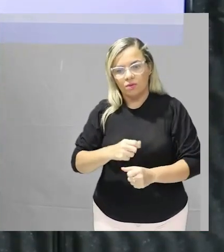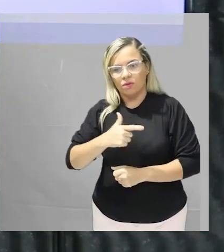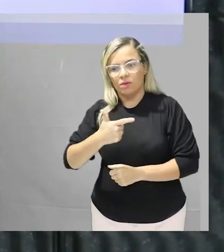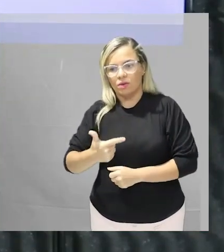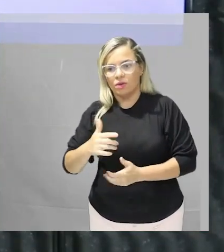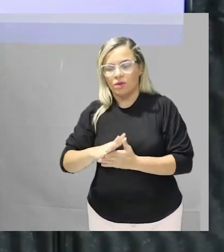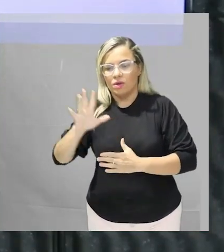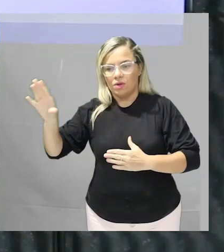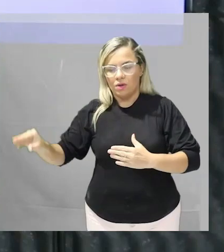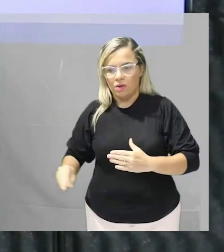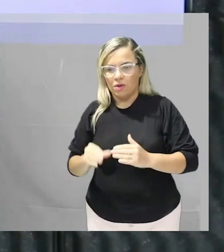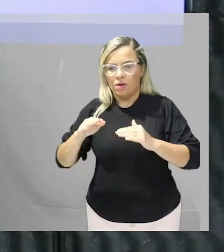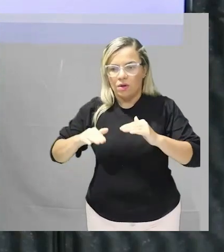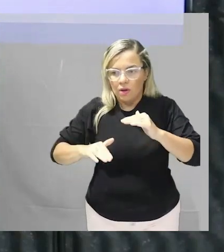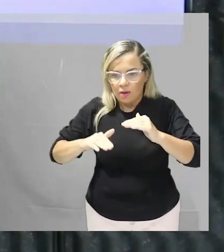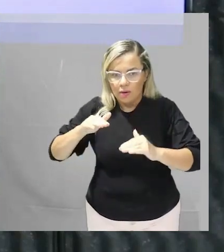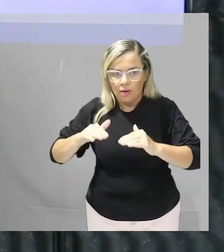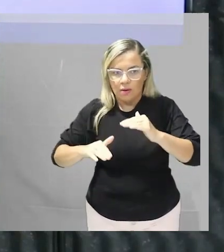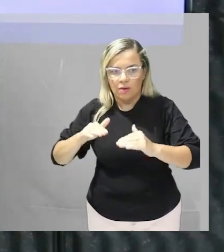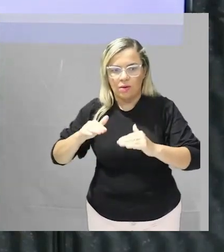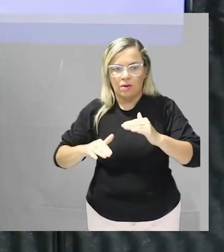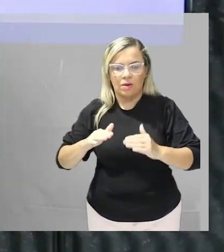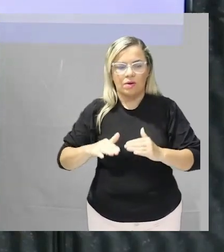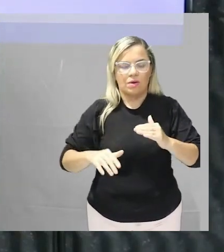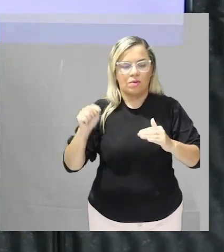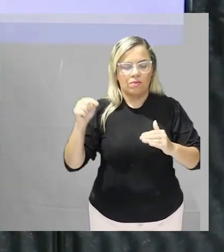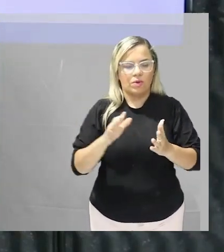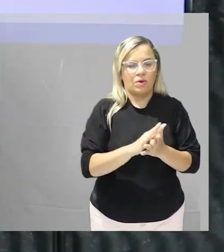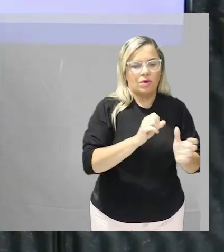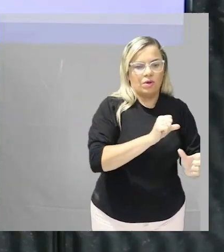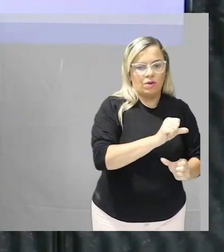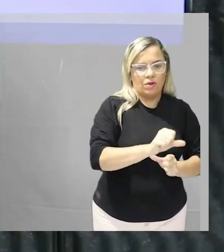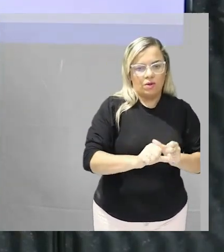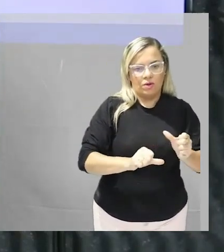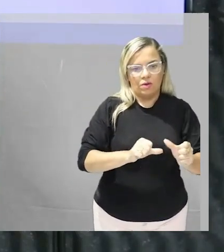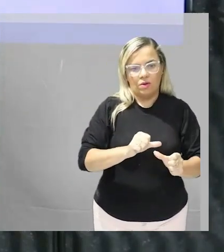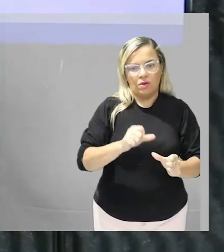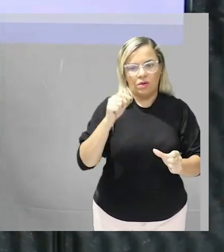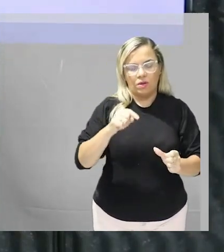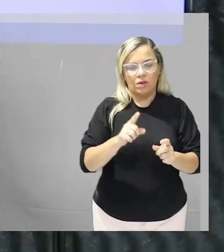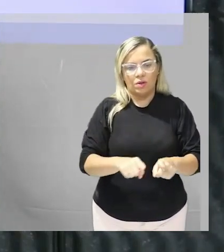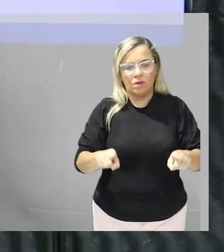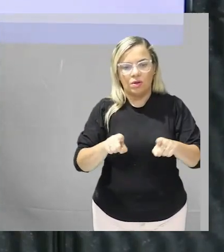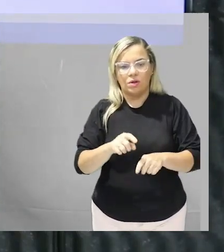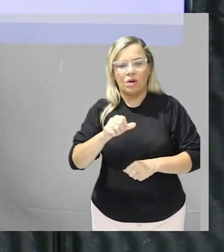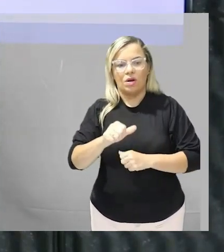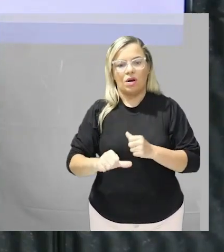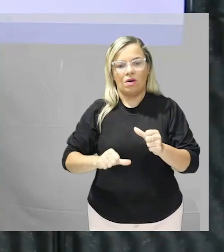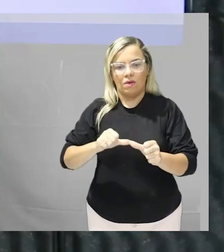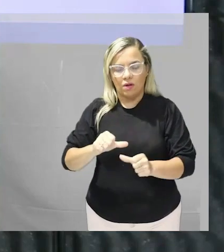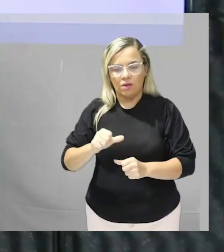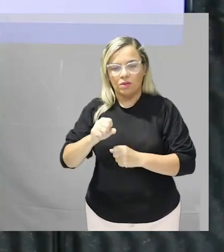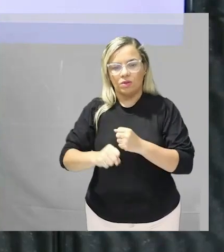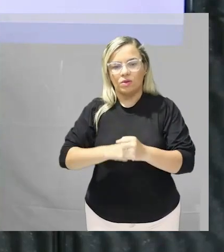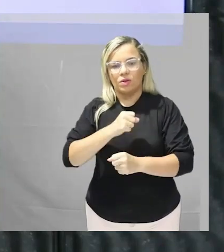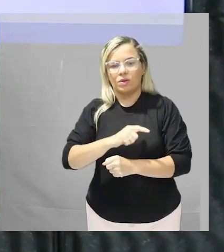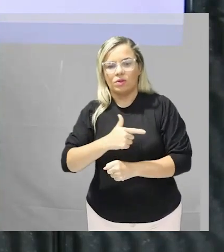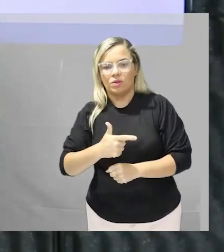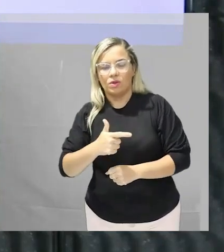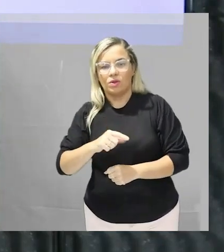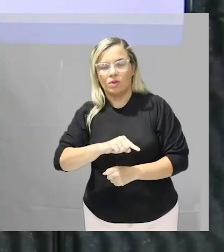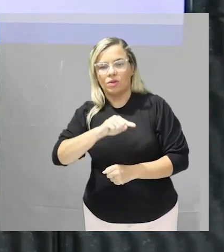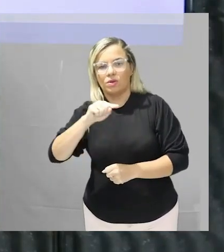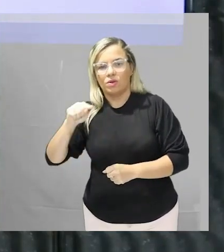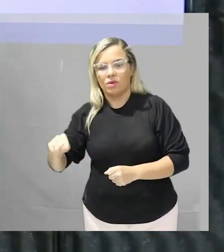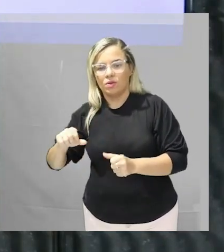adicionada a média aritmética entre essa variação e a variação do ano 2 para o ano 1 Essa é a regra